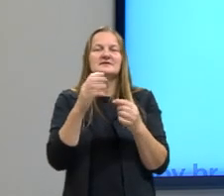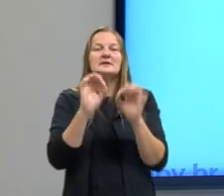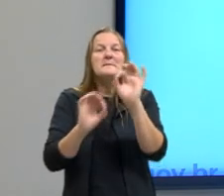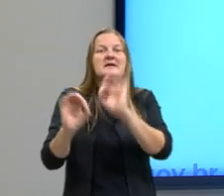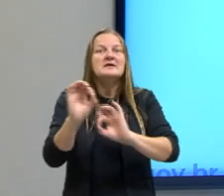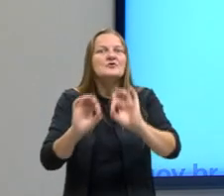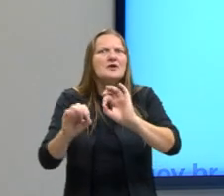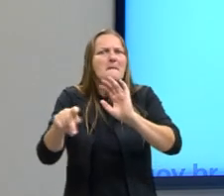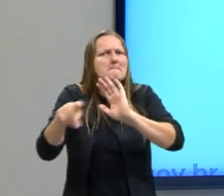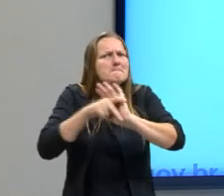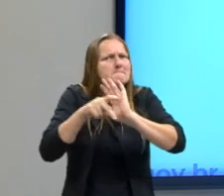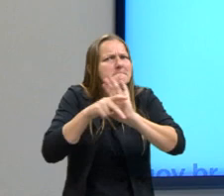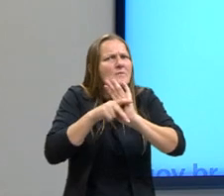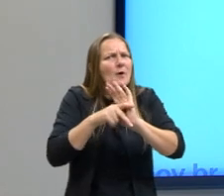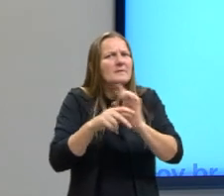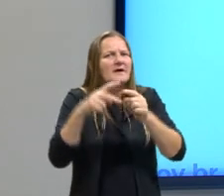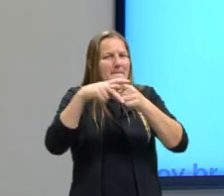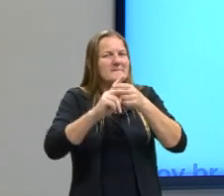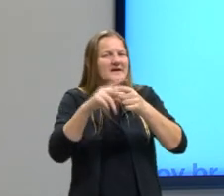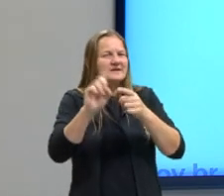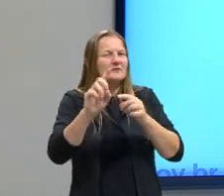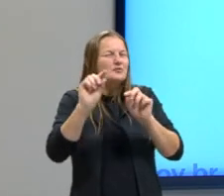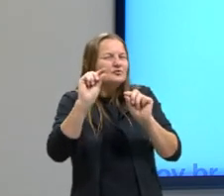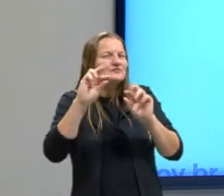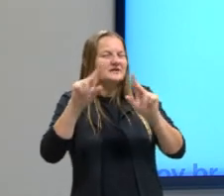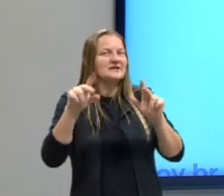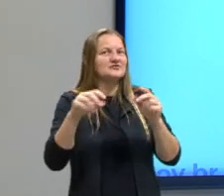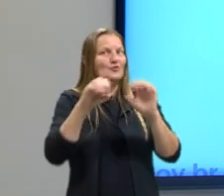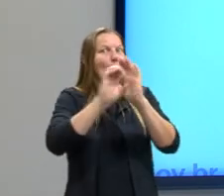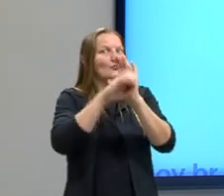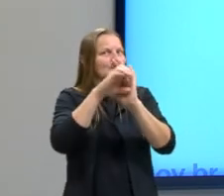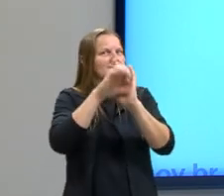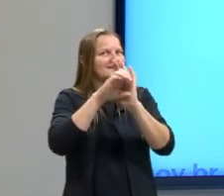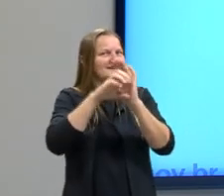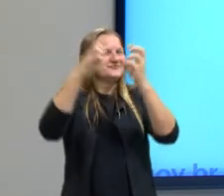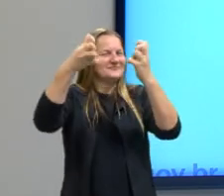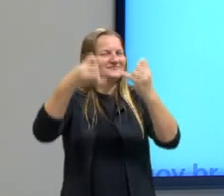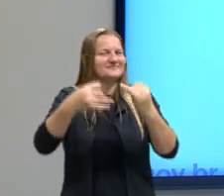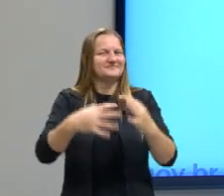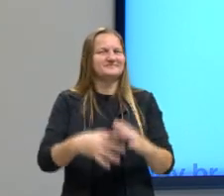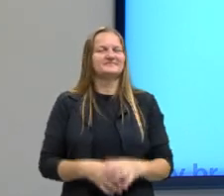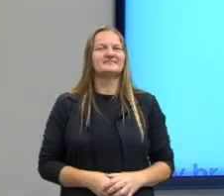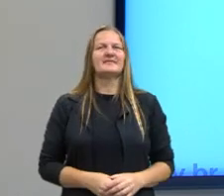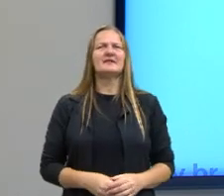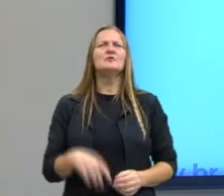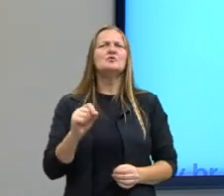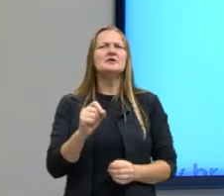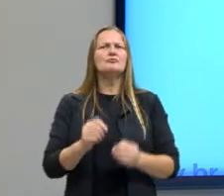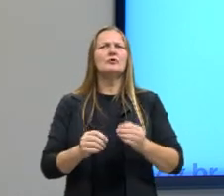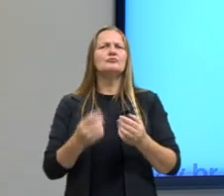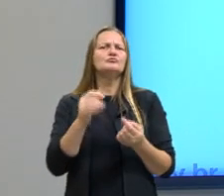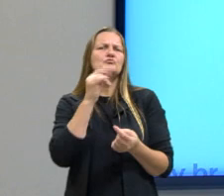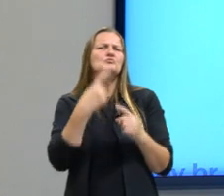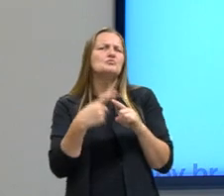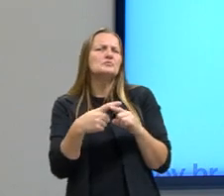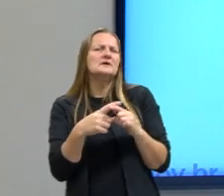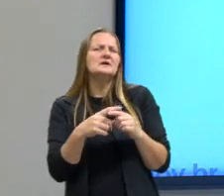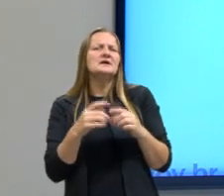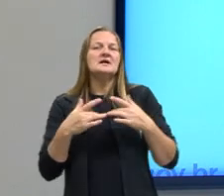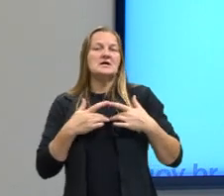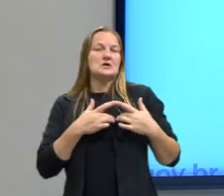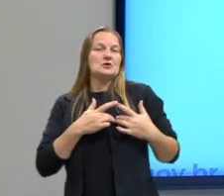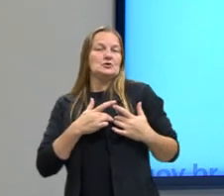orgânica que veremos a seguir Então olha só a solidariedade mecânica é a uma